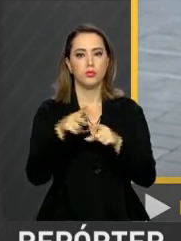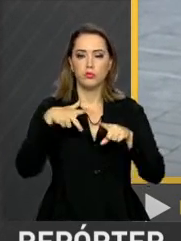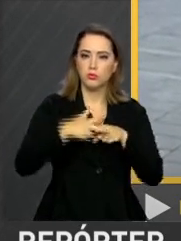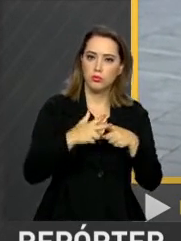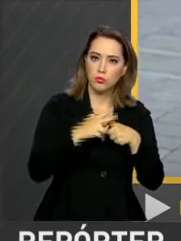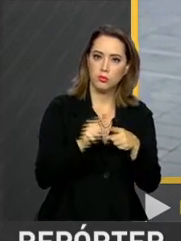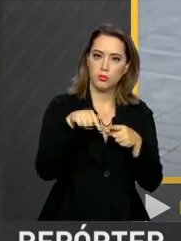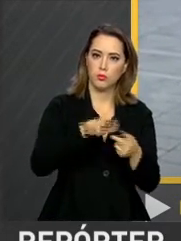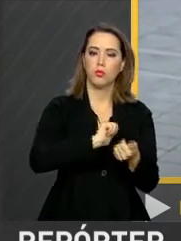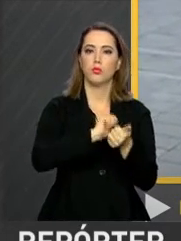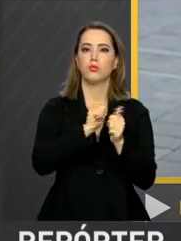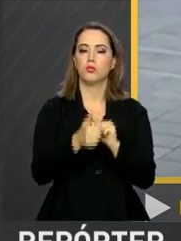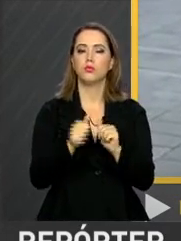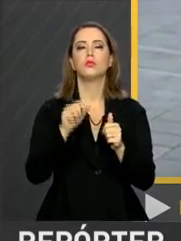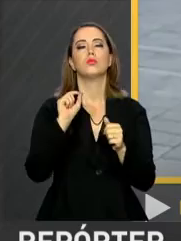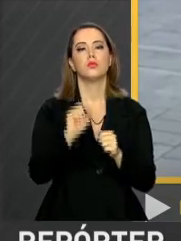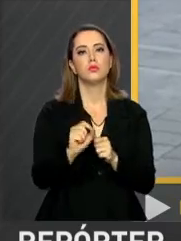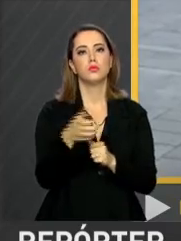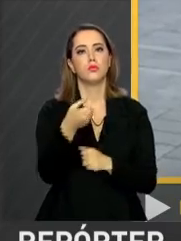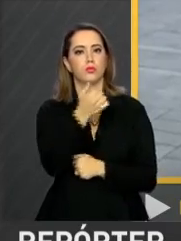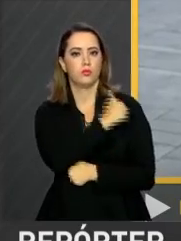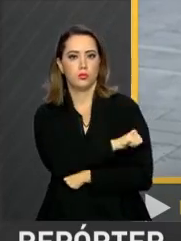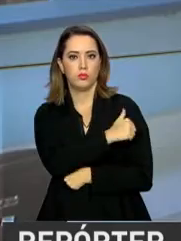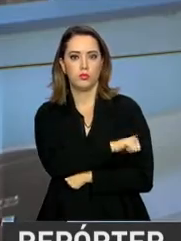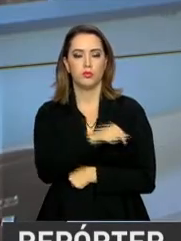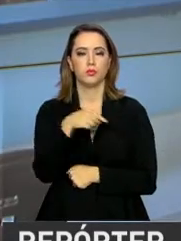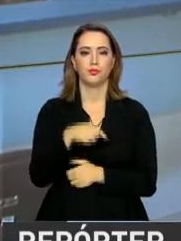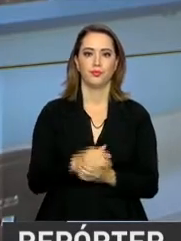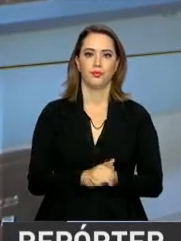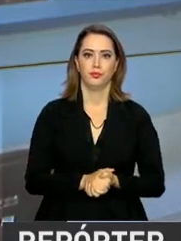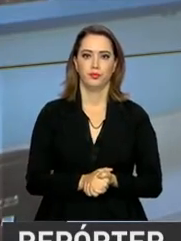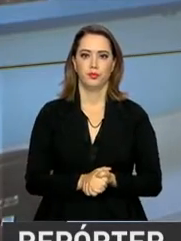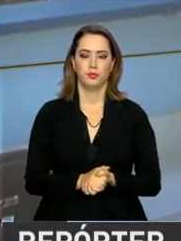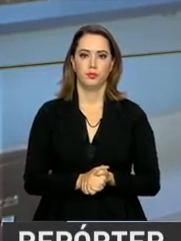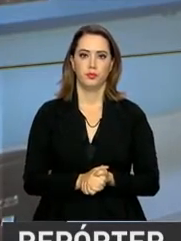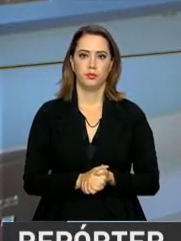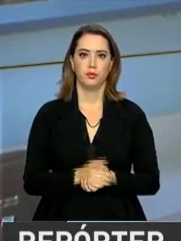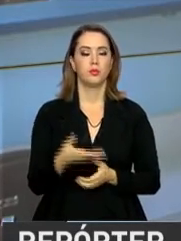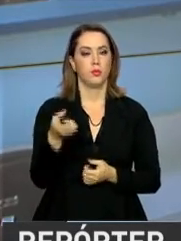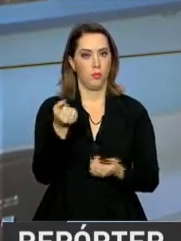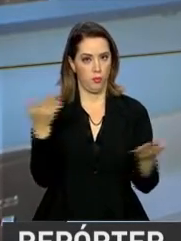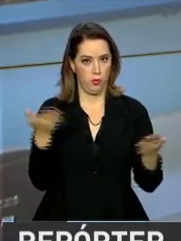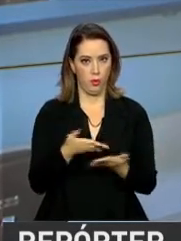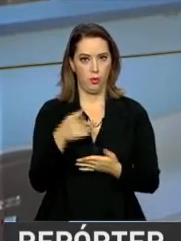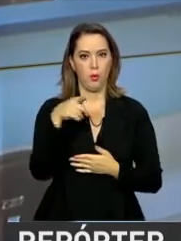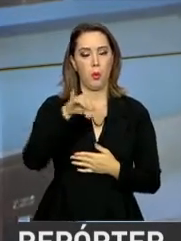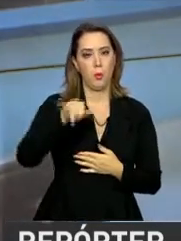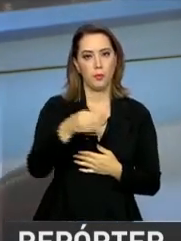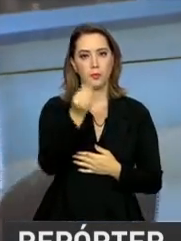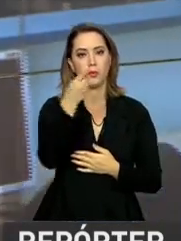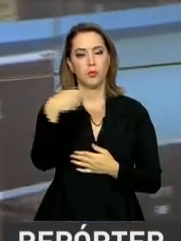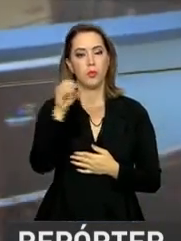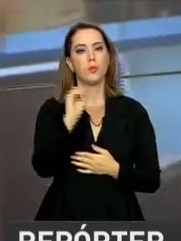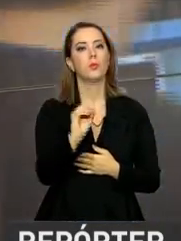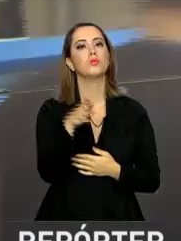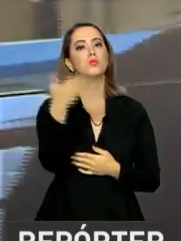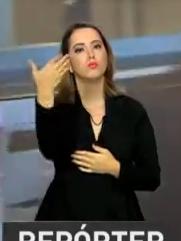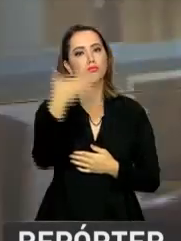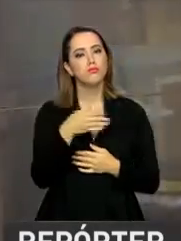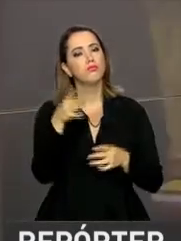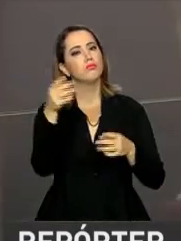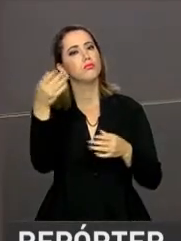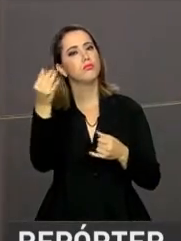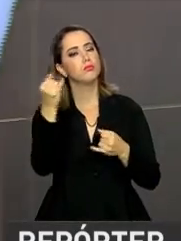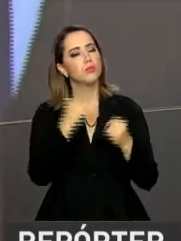do rio de janeiro carolina rocha voltamos a falar agora com o repórter joão pedro neto que tem as informações